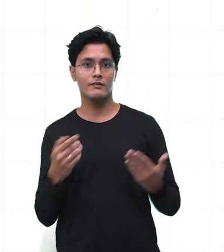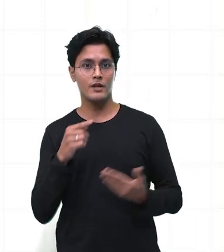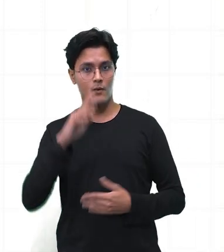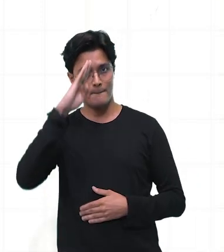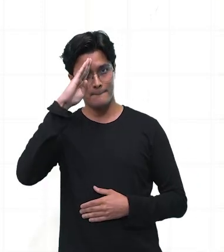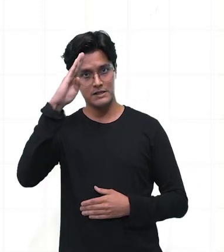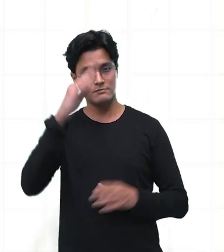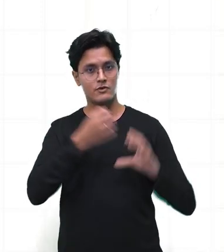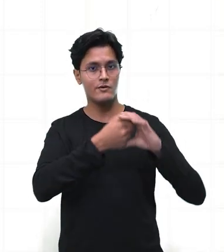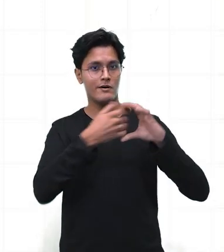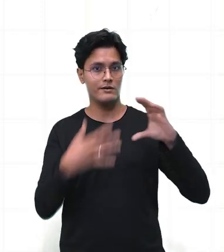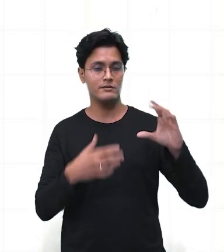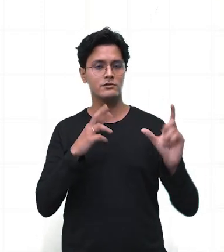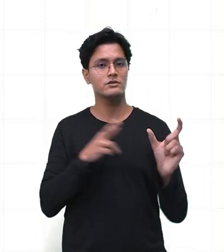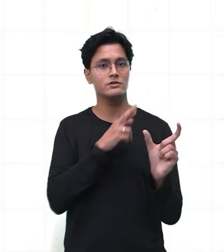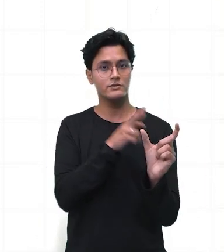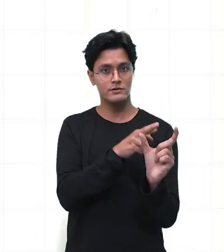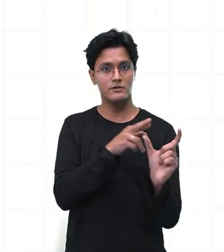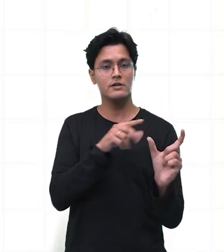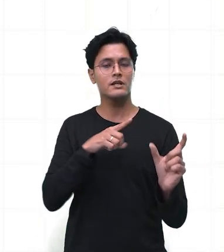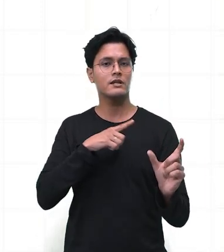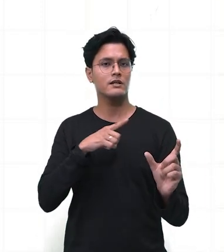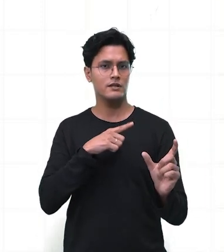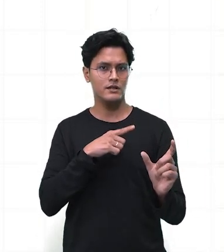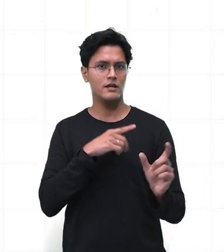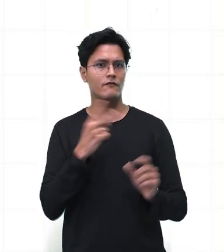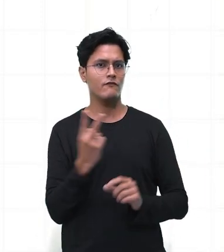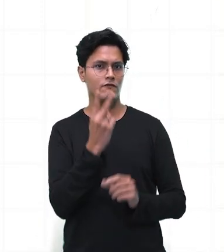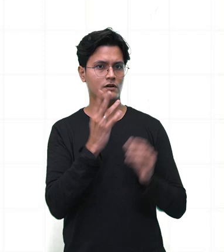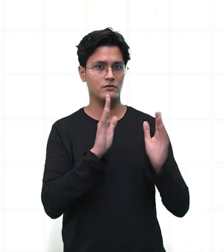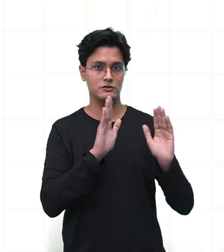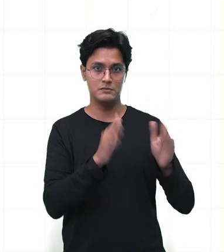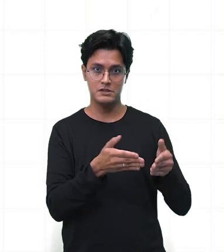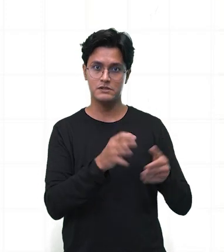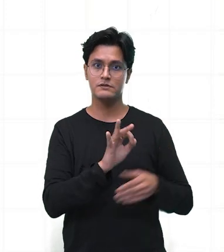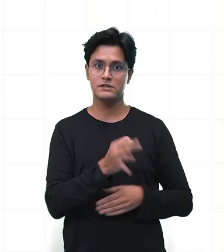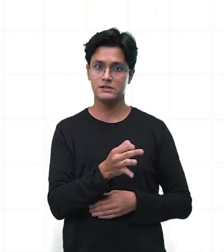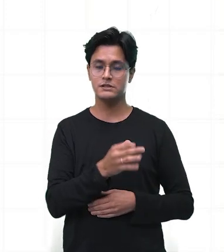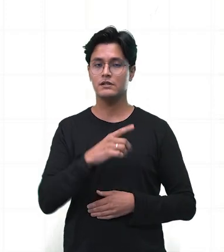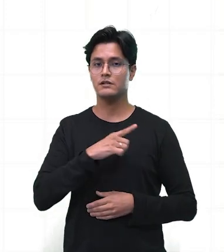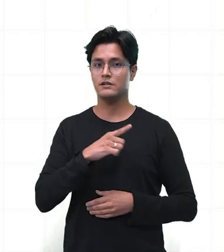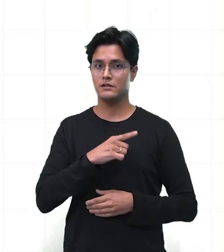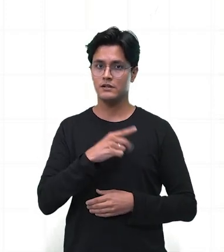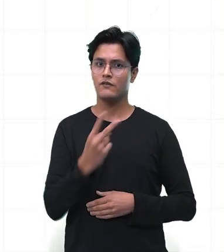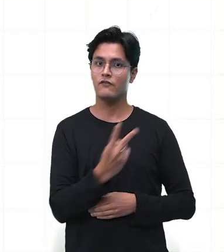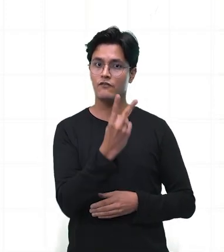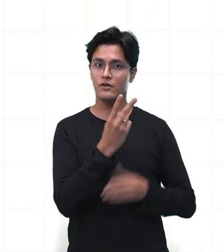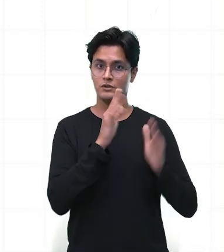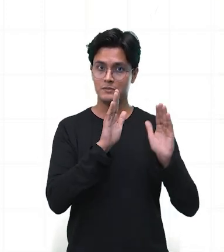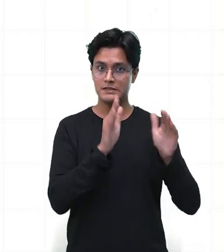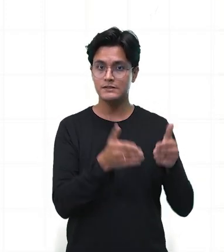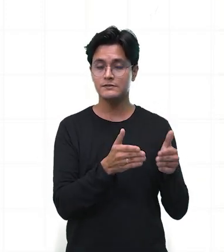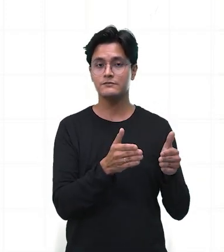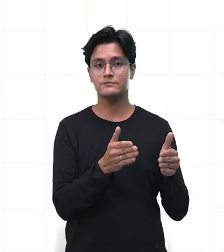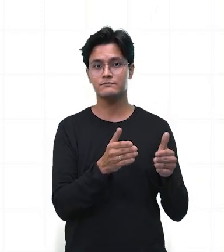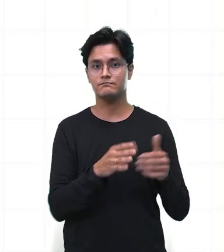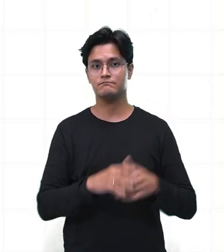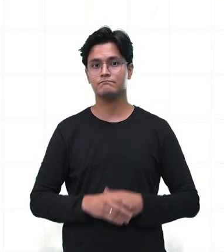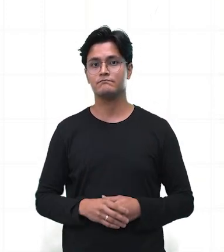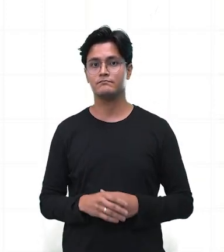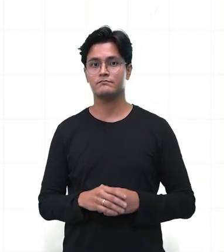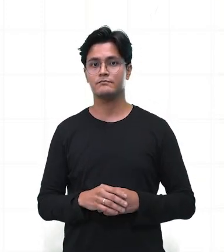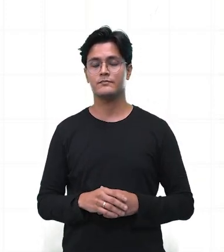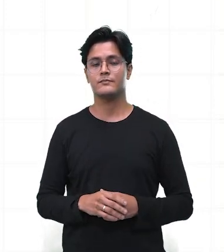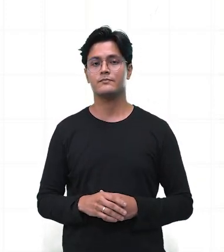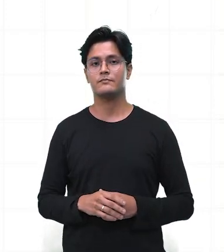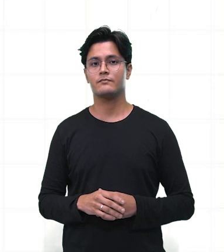principal característica de uma incógnita, tá? Ela terá sempre um valor único. Ela não vai